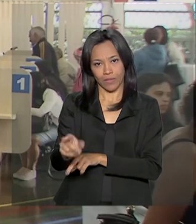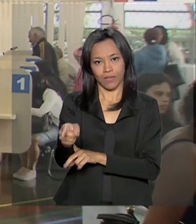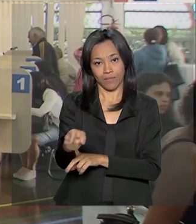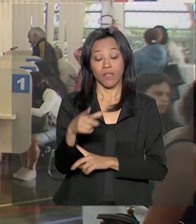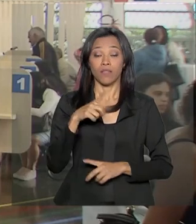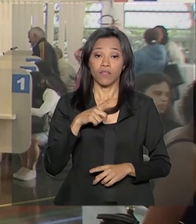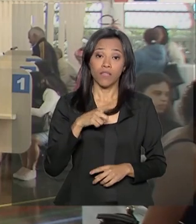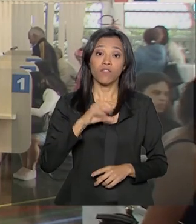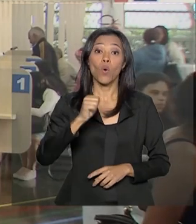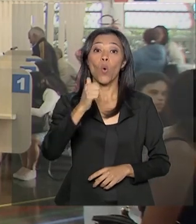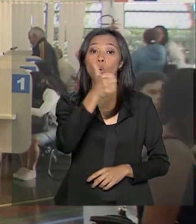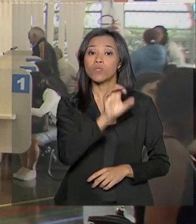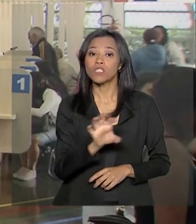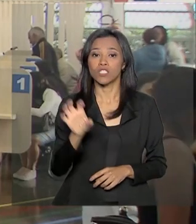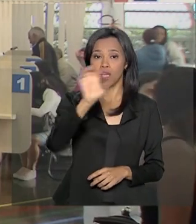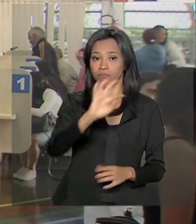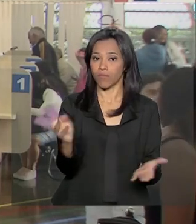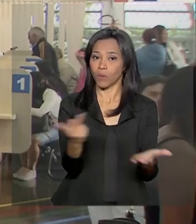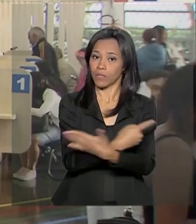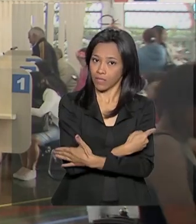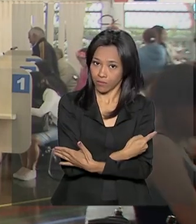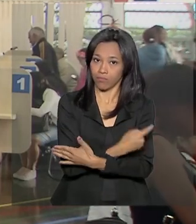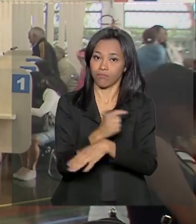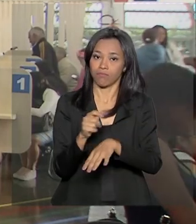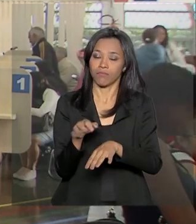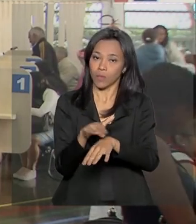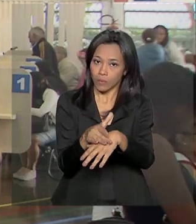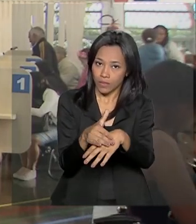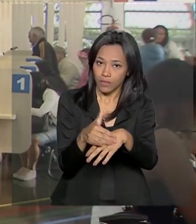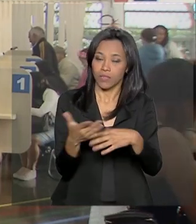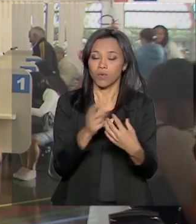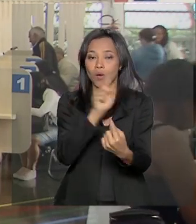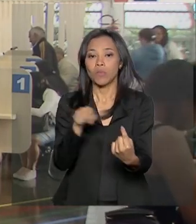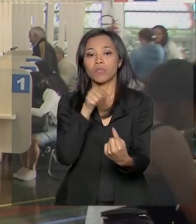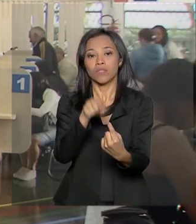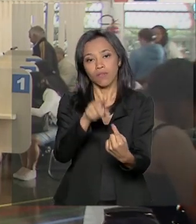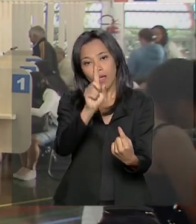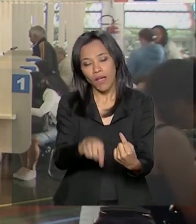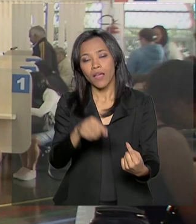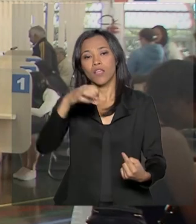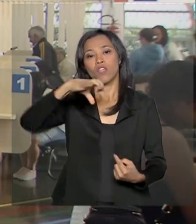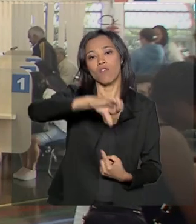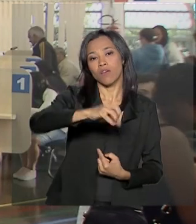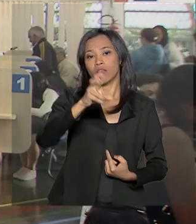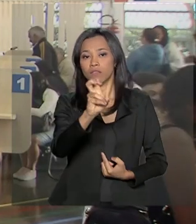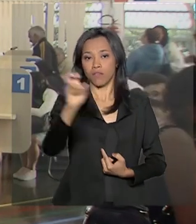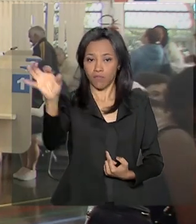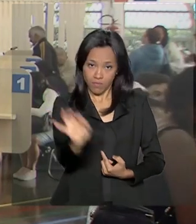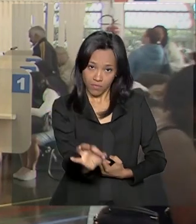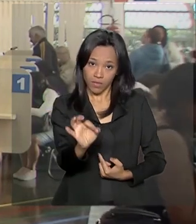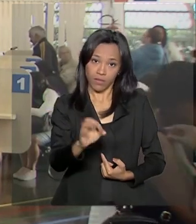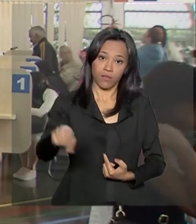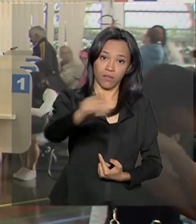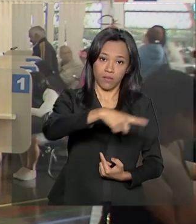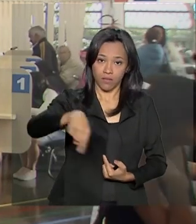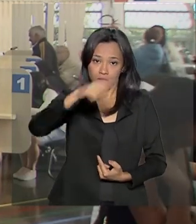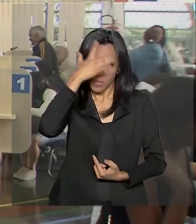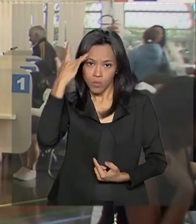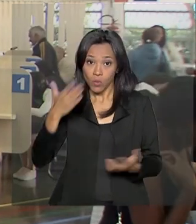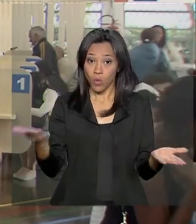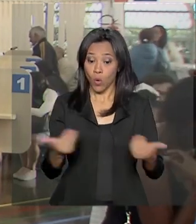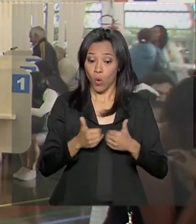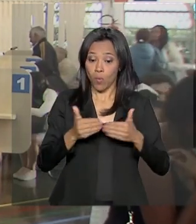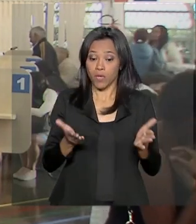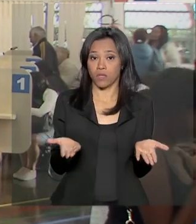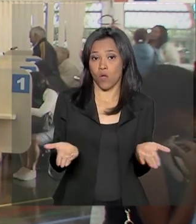em 11 estados um surto a meta da campanha é vacinar 95% da população começa hoje e vai